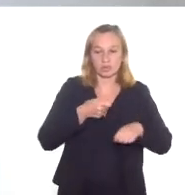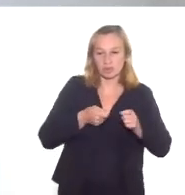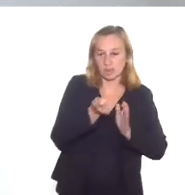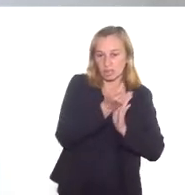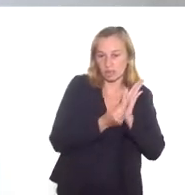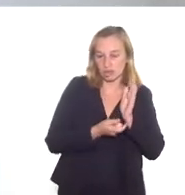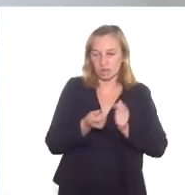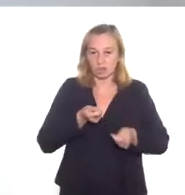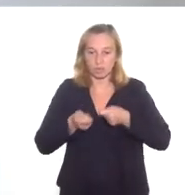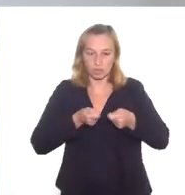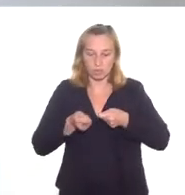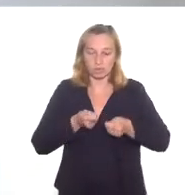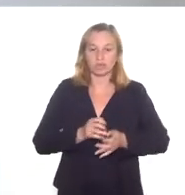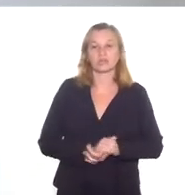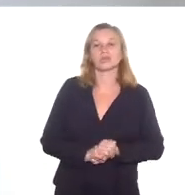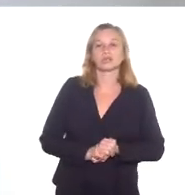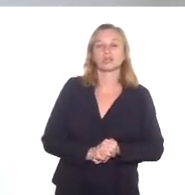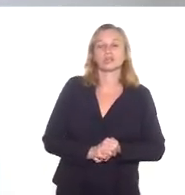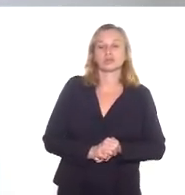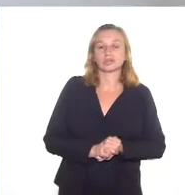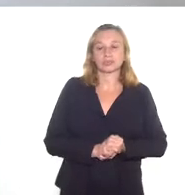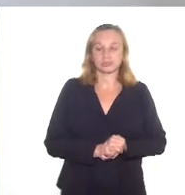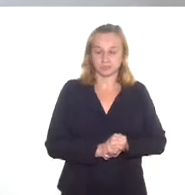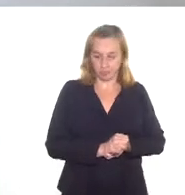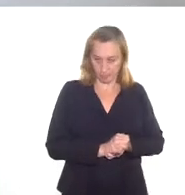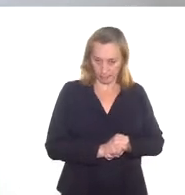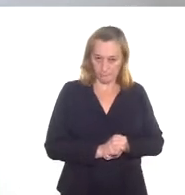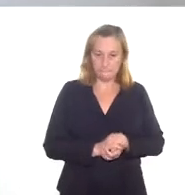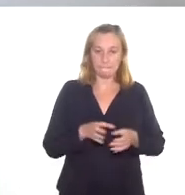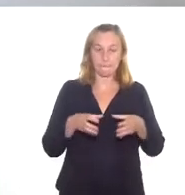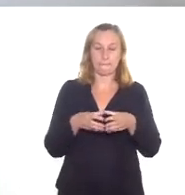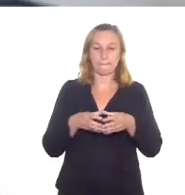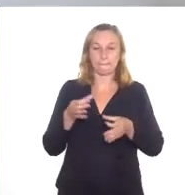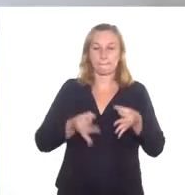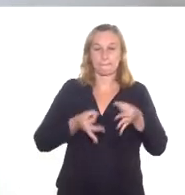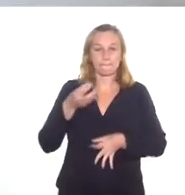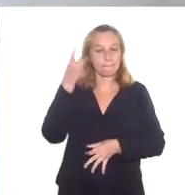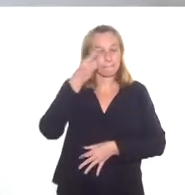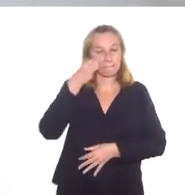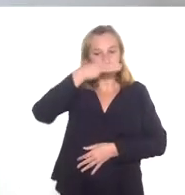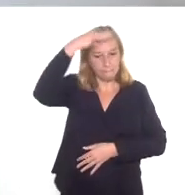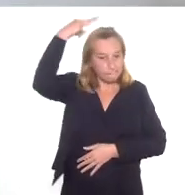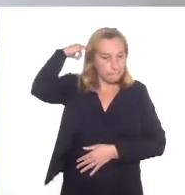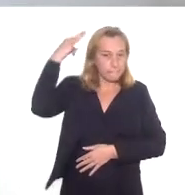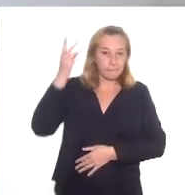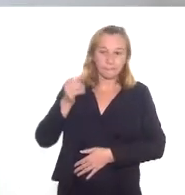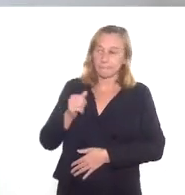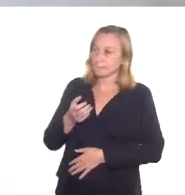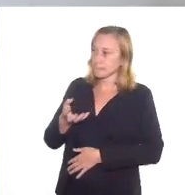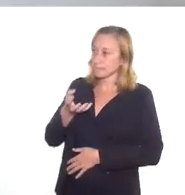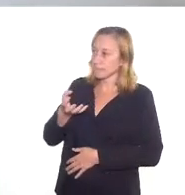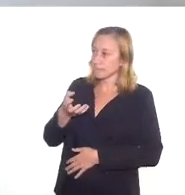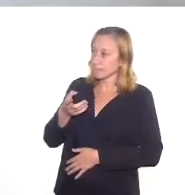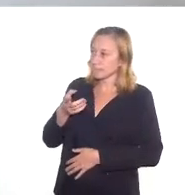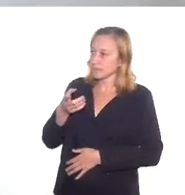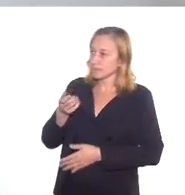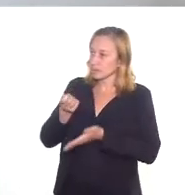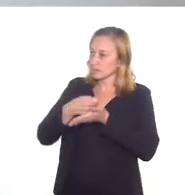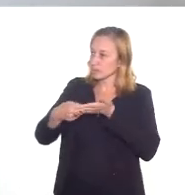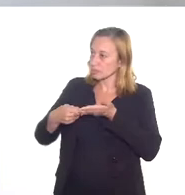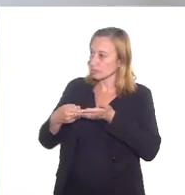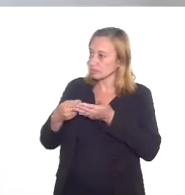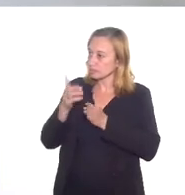Fiscalização Financeira e Controle. Para emitir parecer pela Comissão de Constituição e Justiça, deputado Márcio Pacheco. O Márcio não vai querer ser coautor lá no